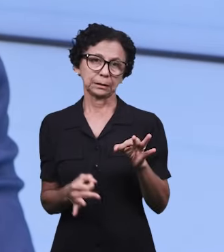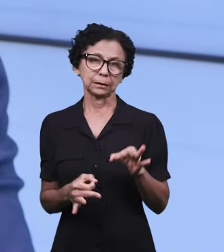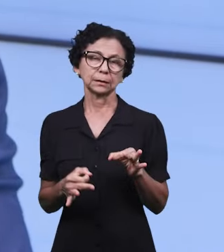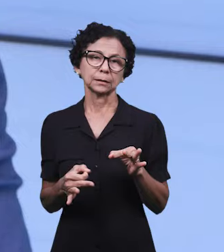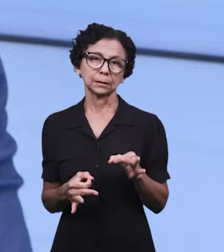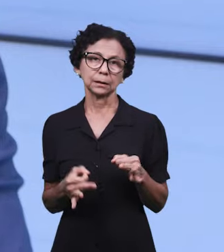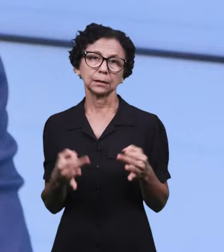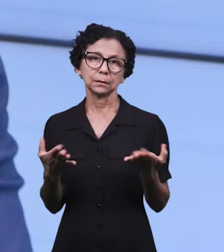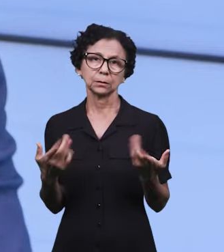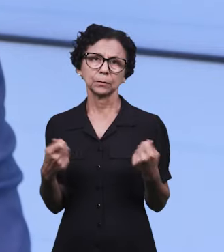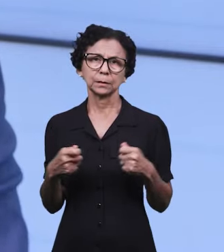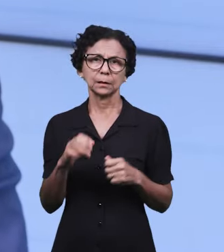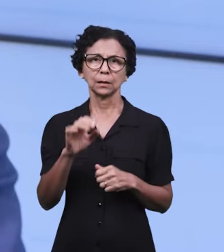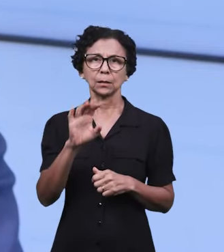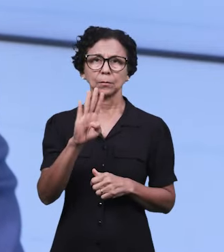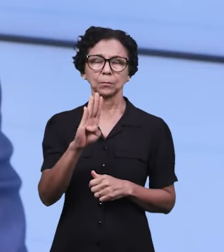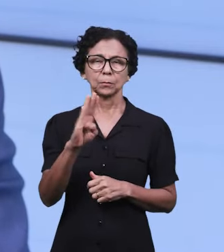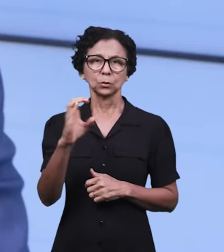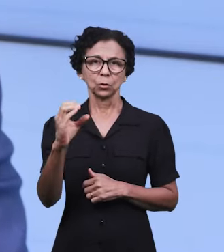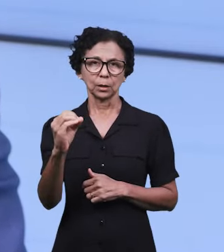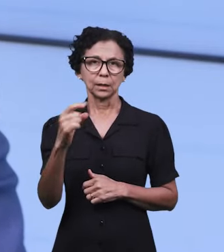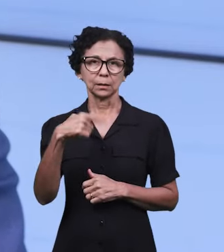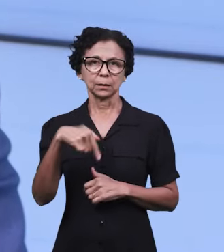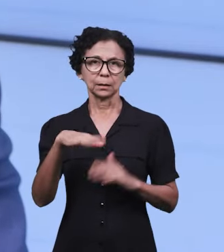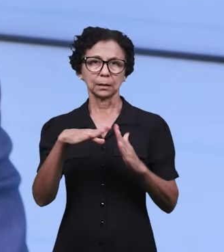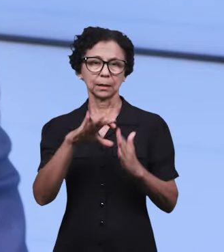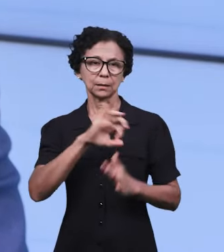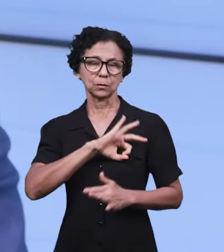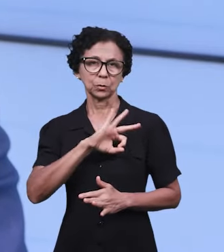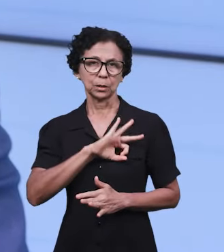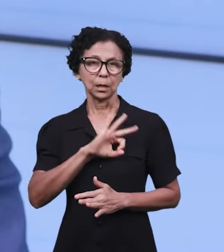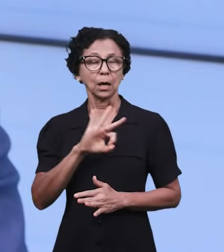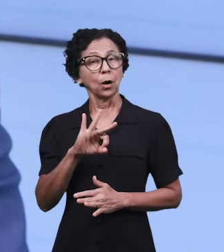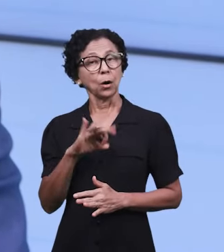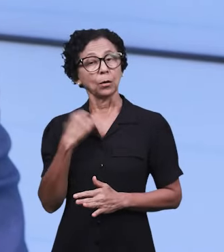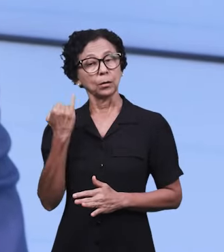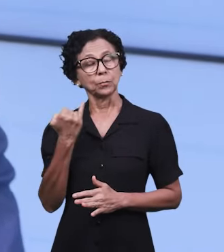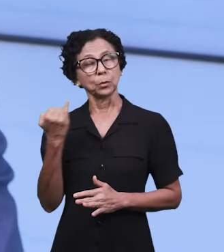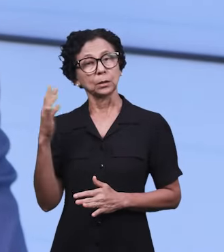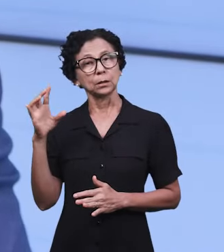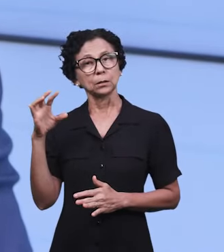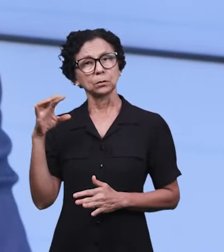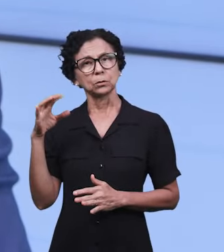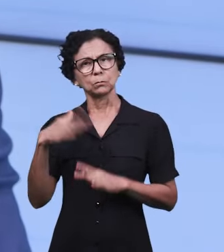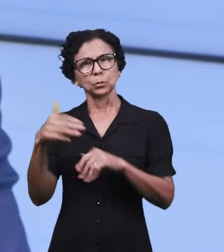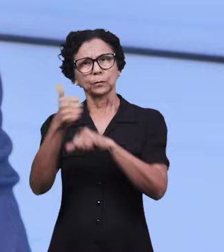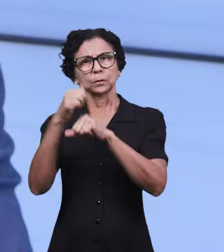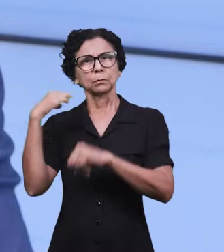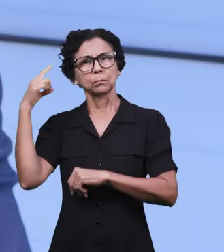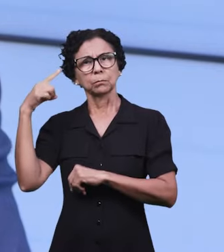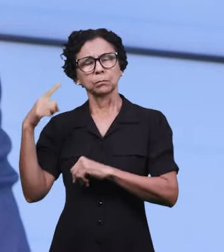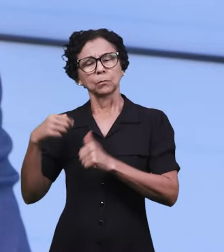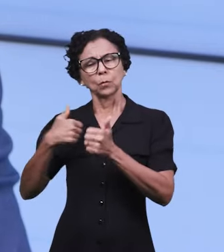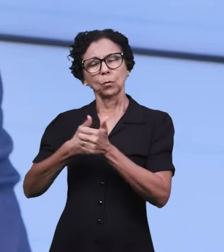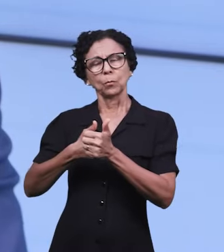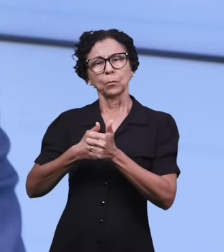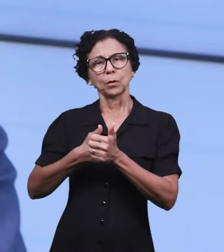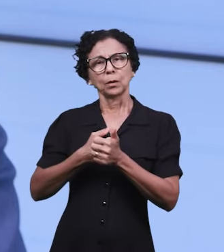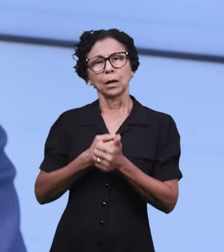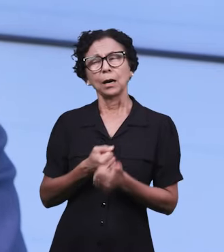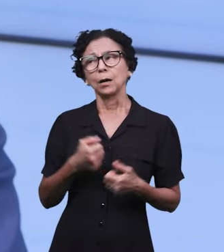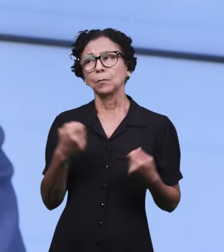você precisar registrar um boletim de ocorrência é claro que o ideal que um advogado te acompanhe mas se você não tiver advogado e for fazer por